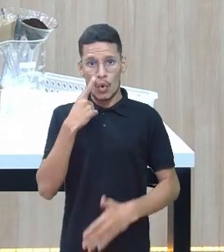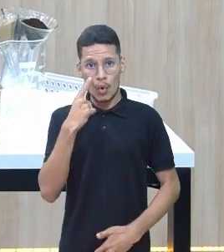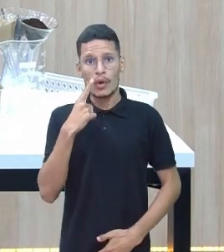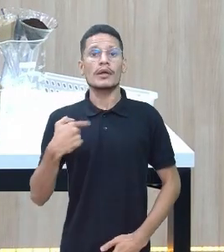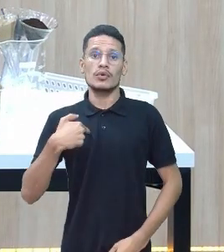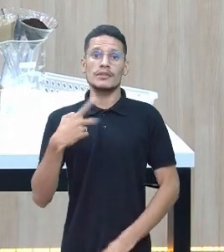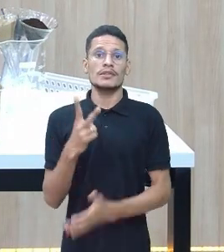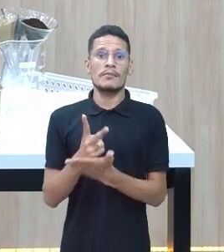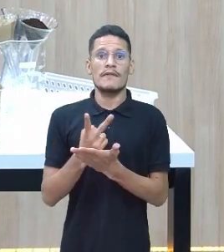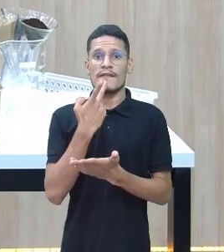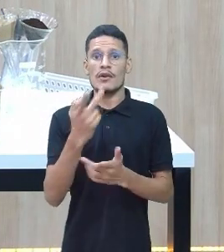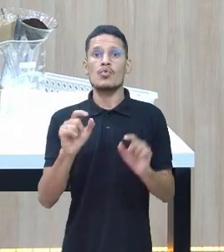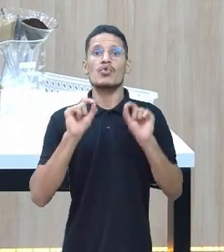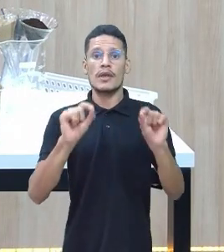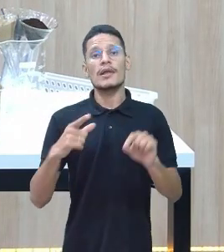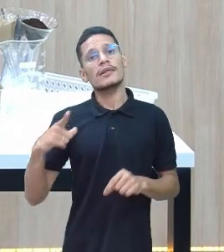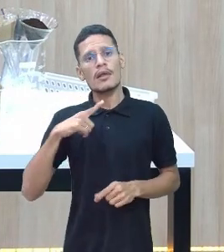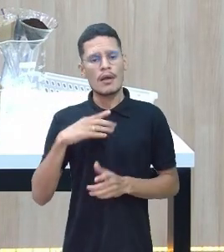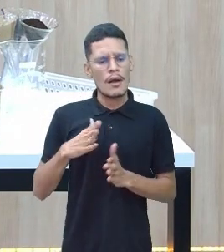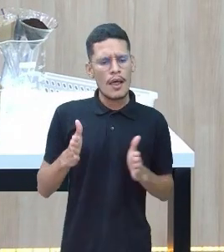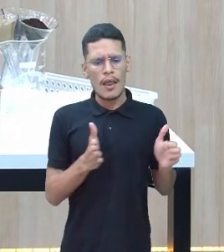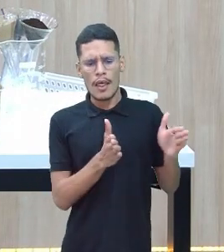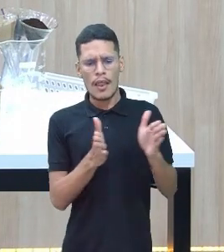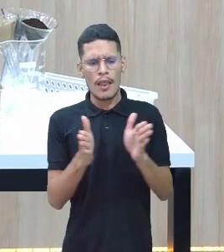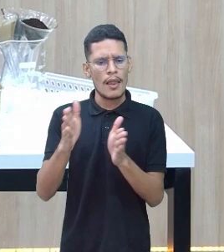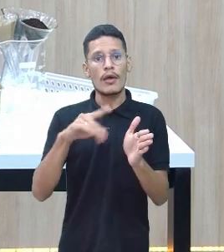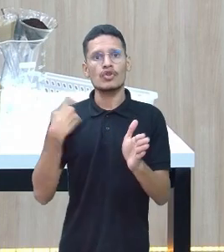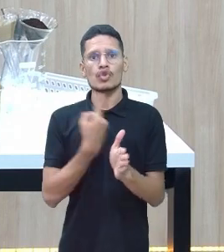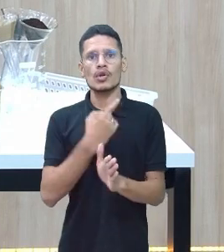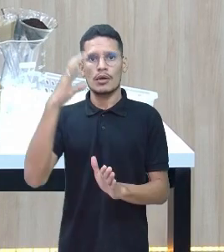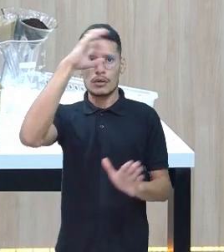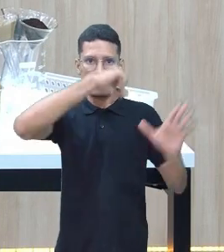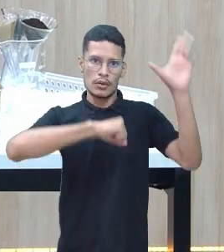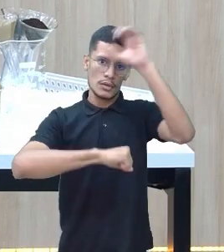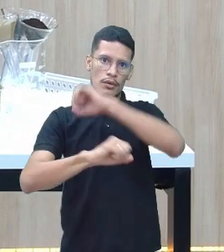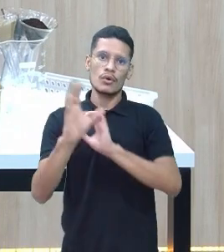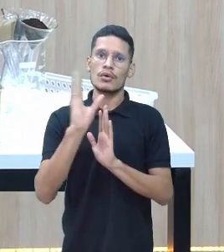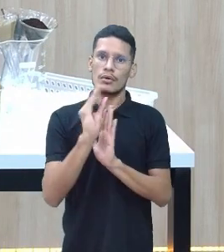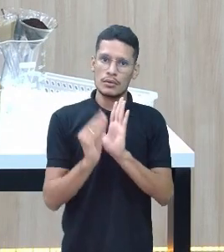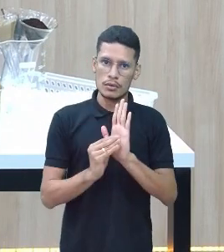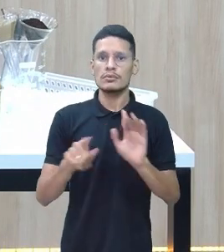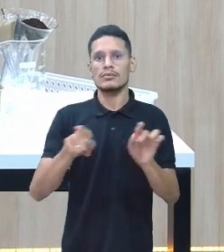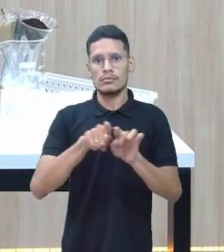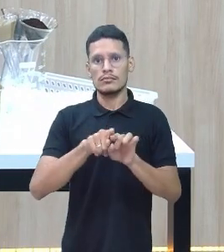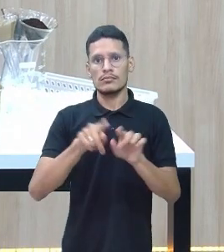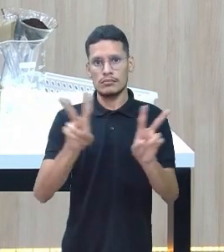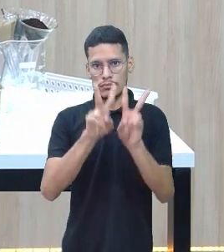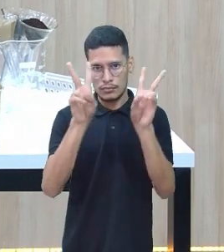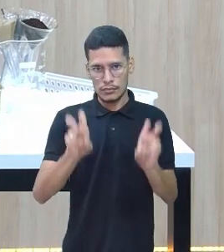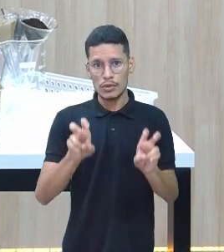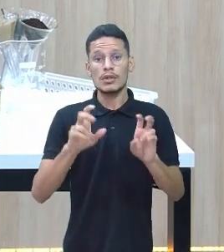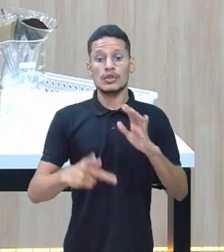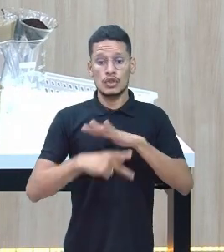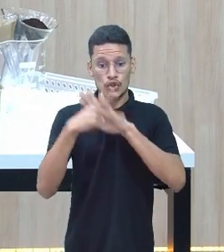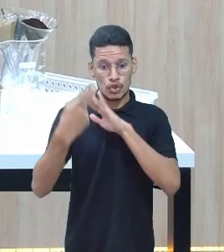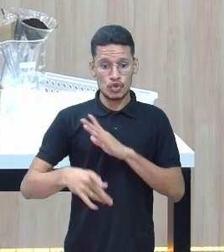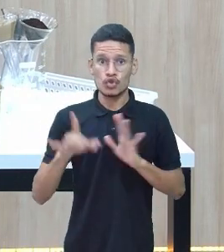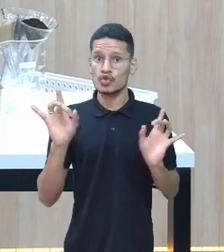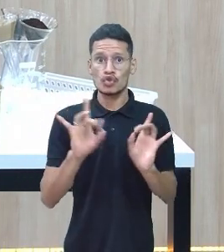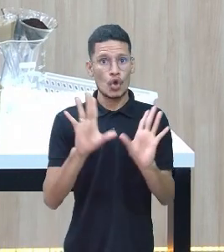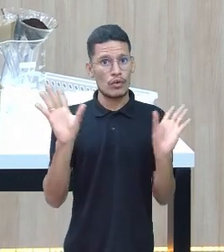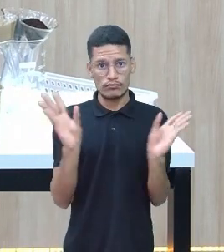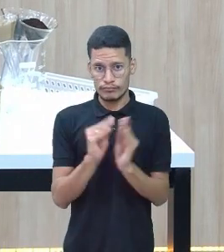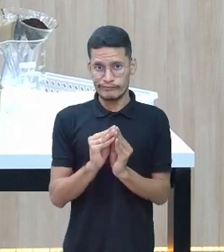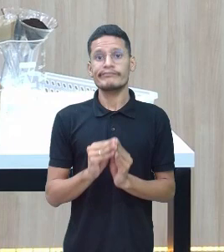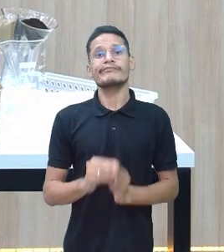a vocês, nós temos uma caminhada para aprender um conteúdo, para aprender um assunto. E ela não é só aqui. Essa